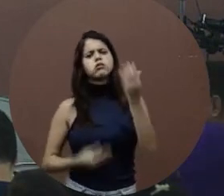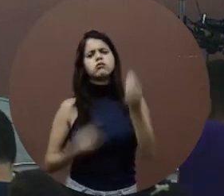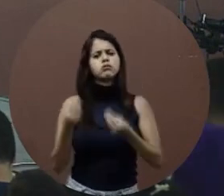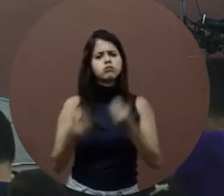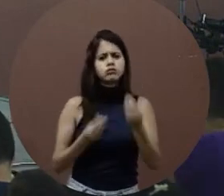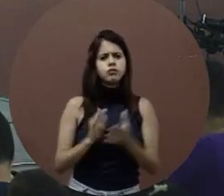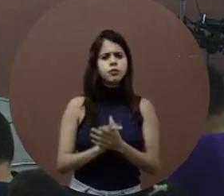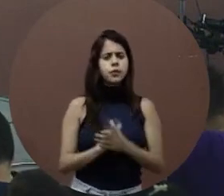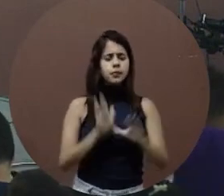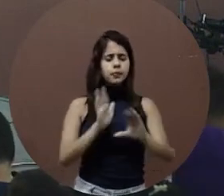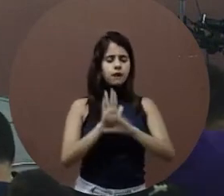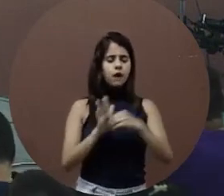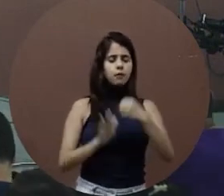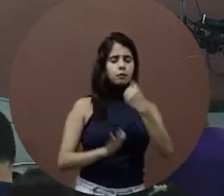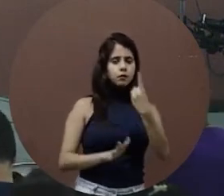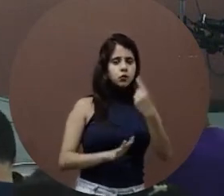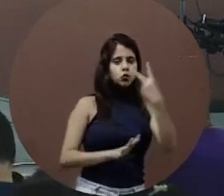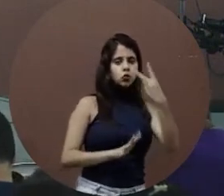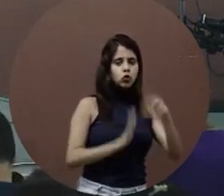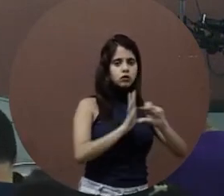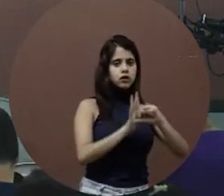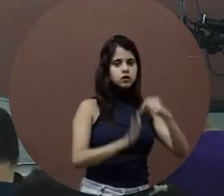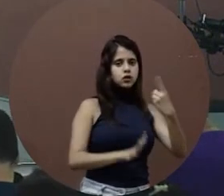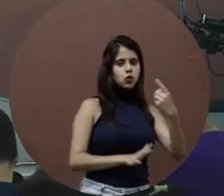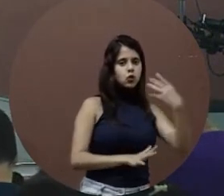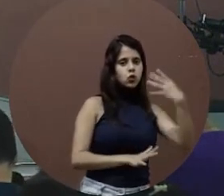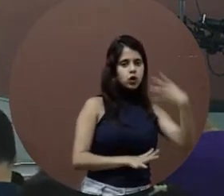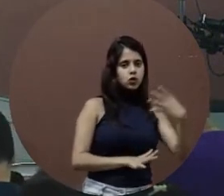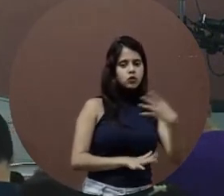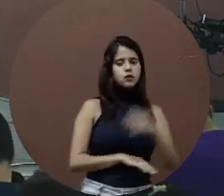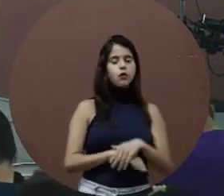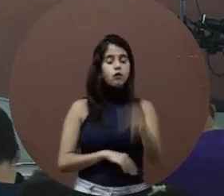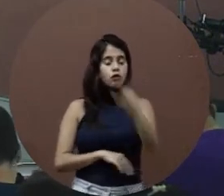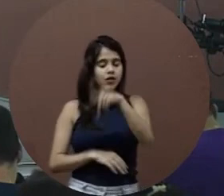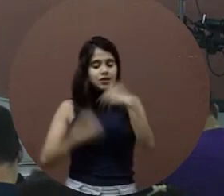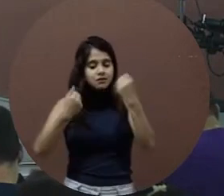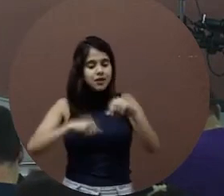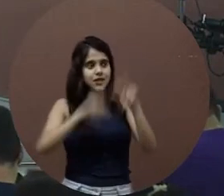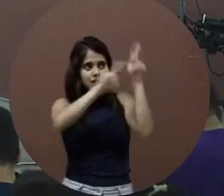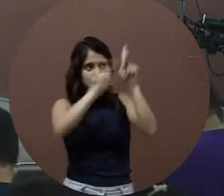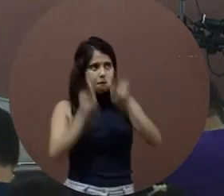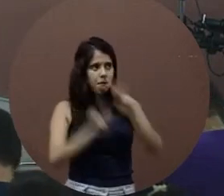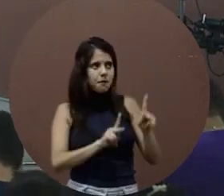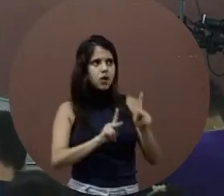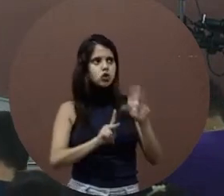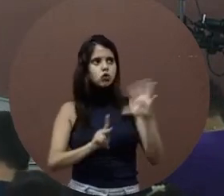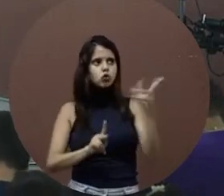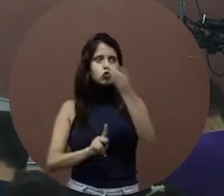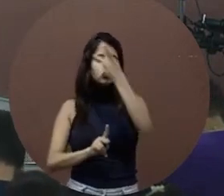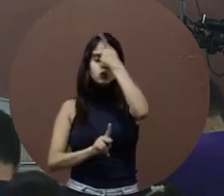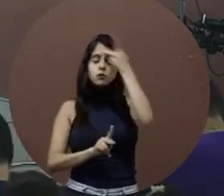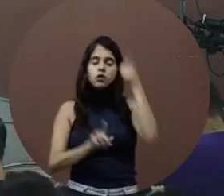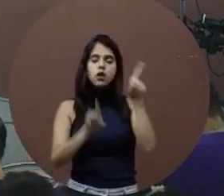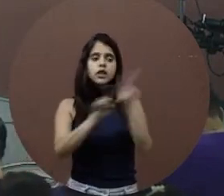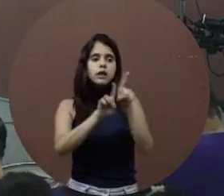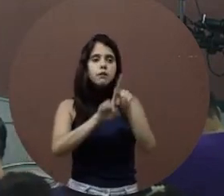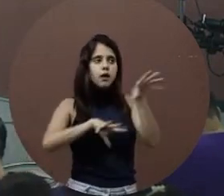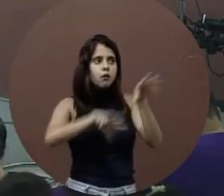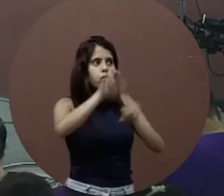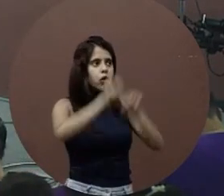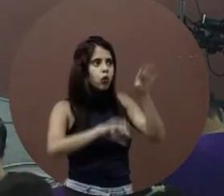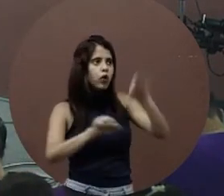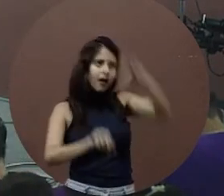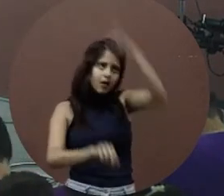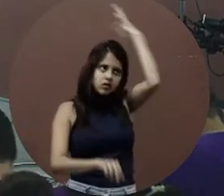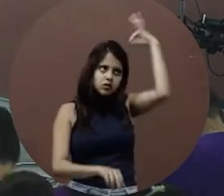Capítulo 12, verso 14. Procurem viver em paz com todos e busquem a santificação, sem a qual ninguém verá o